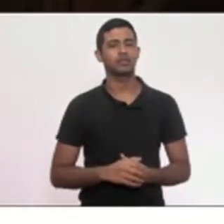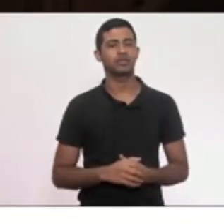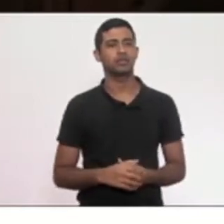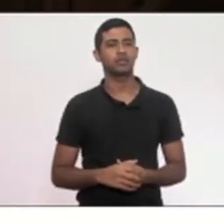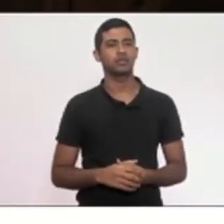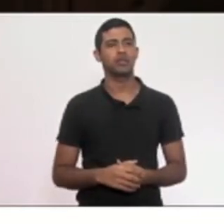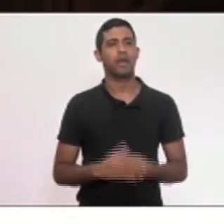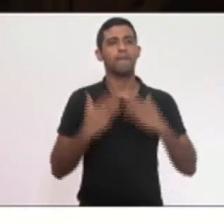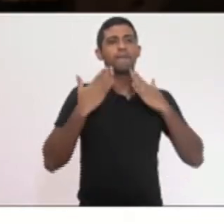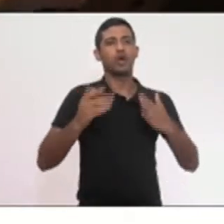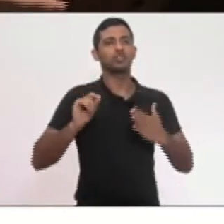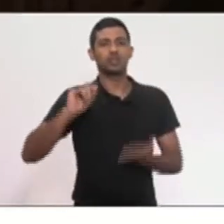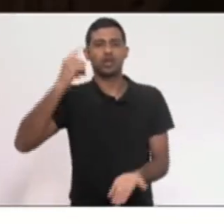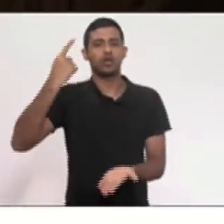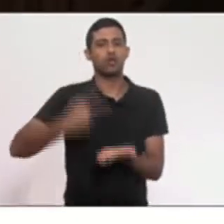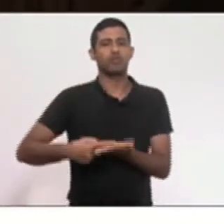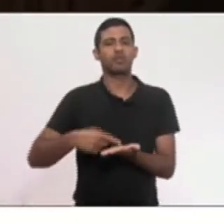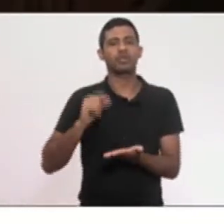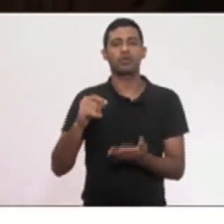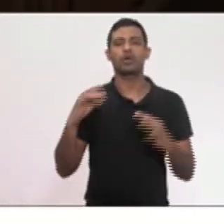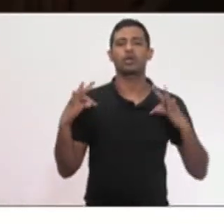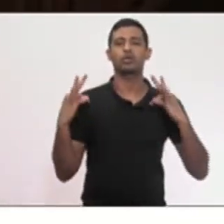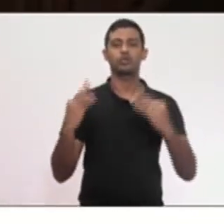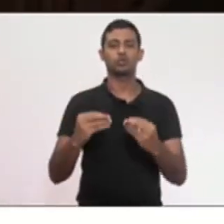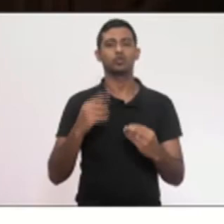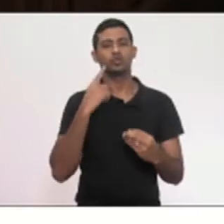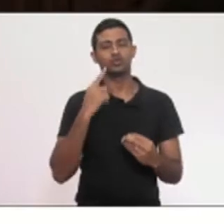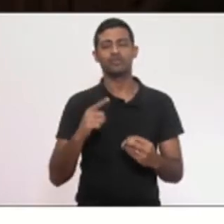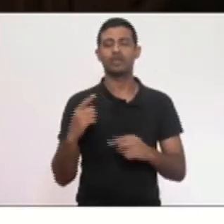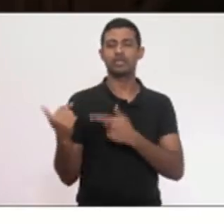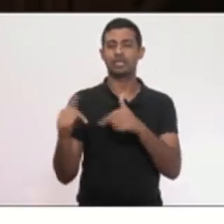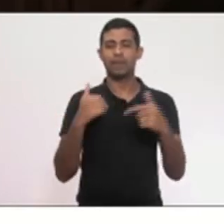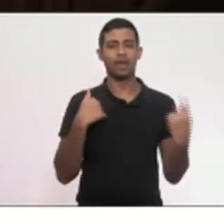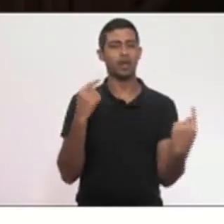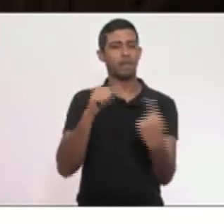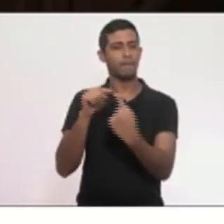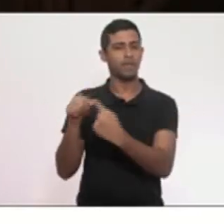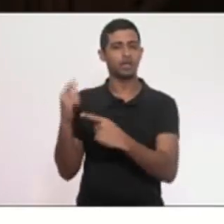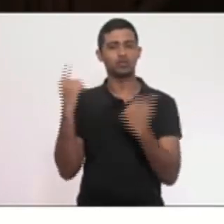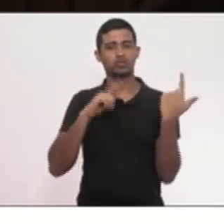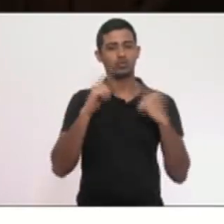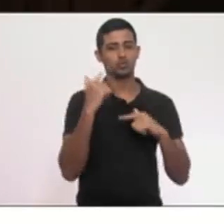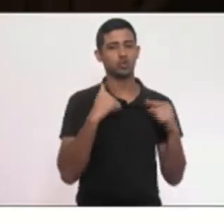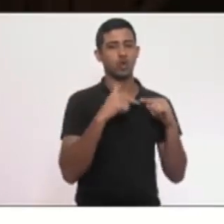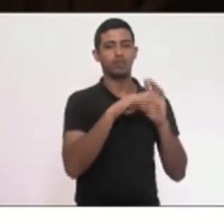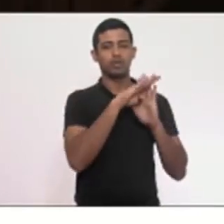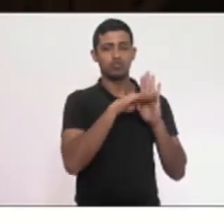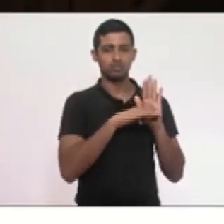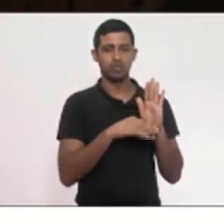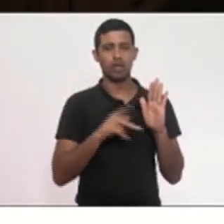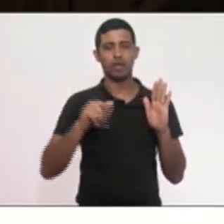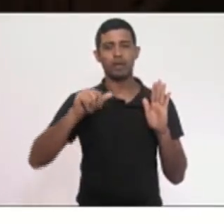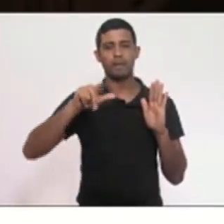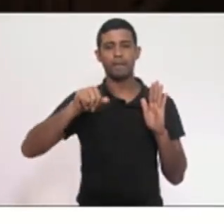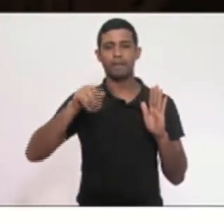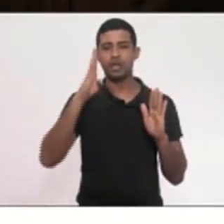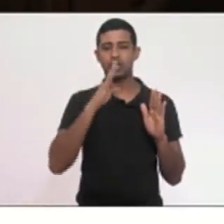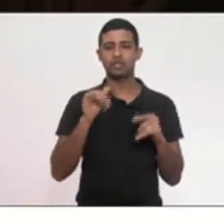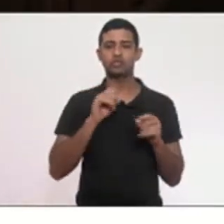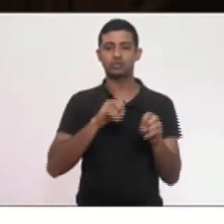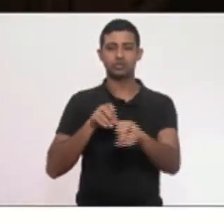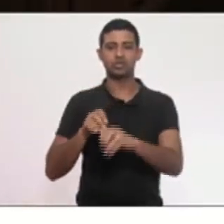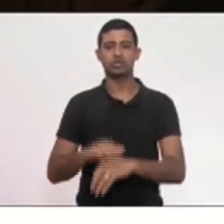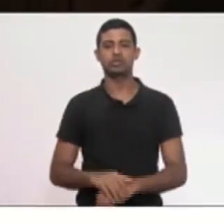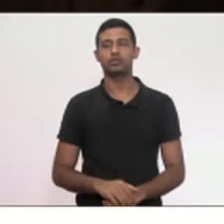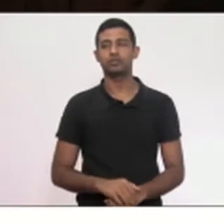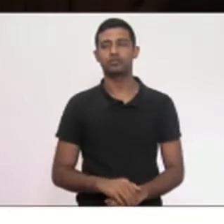comprometer completamente a execução das metas, o cumprimento das metas do Plano Nacional de Educação. Não